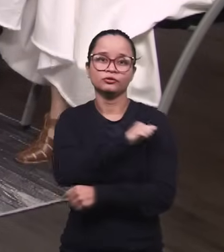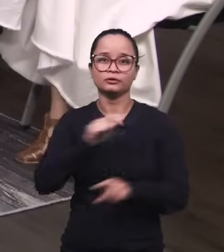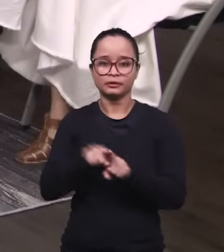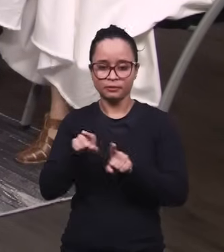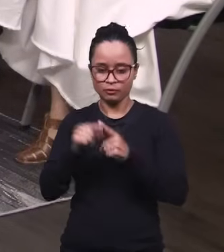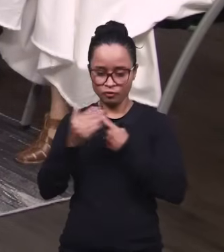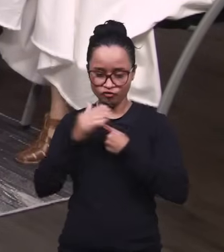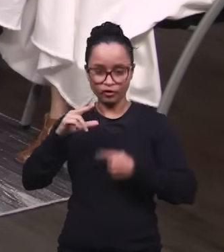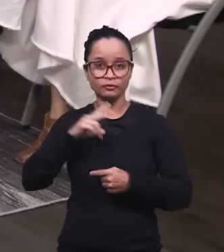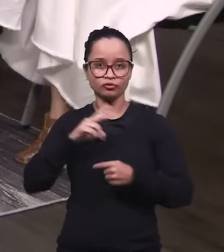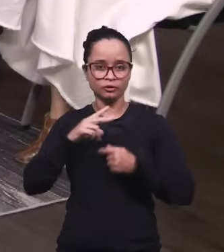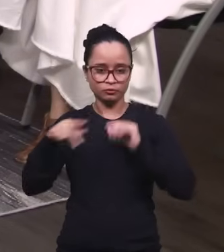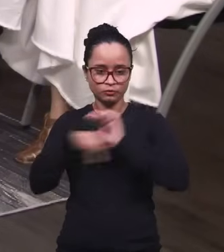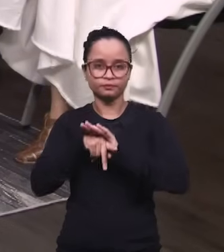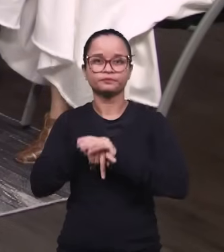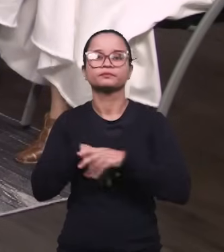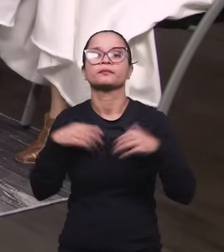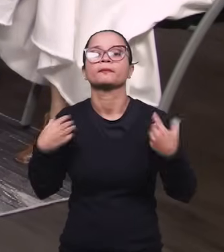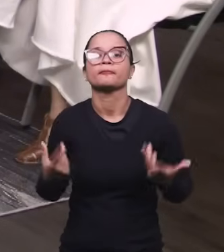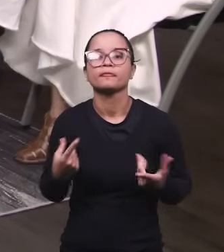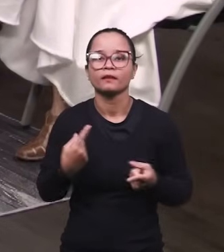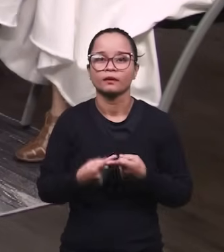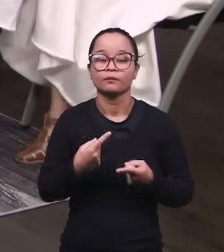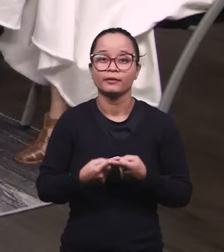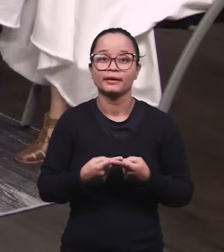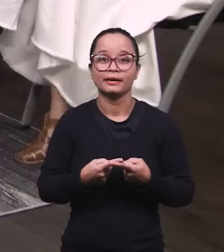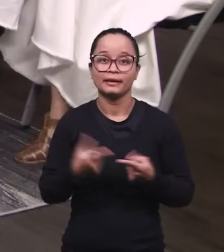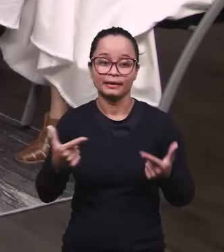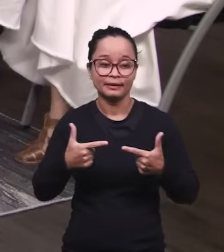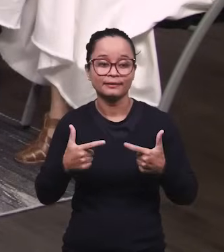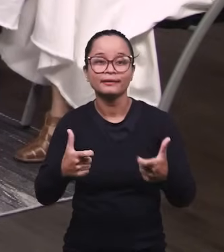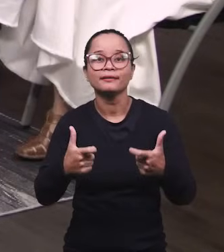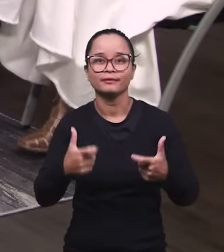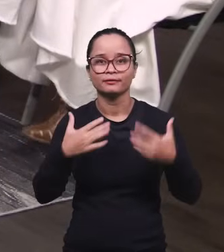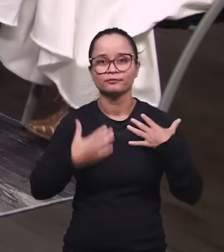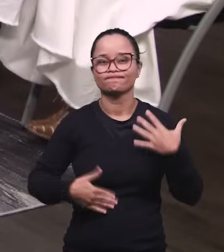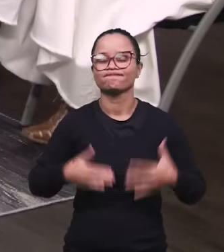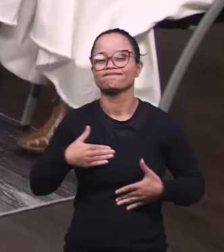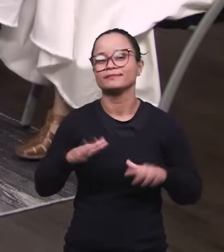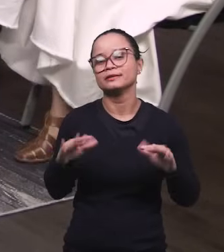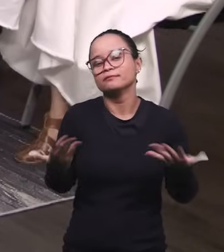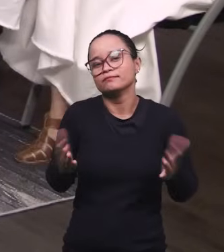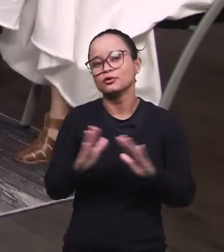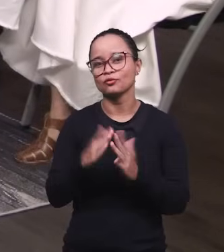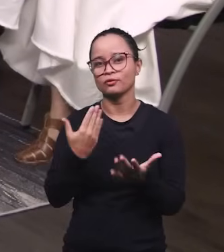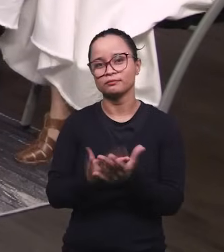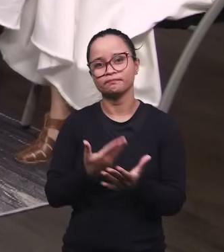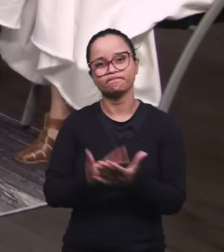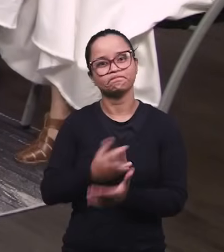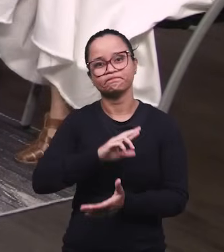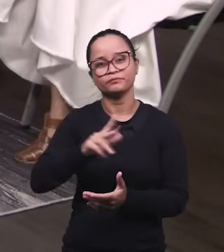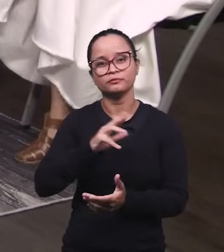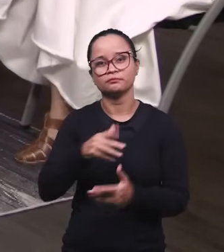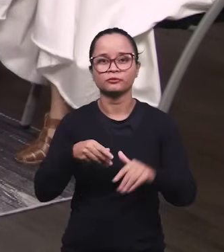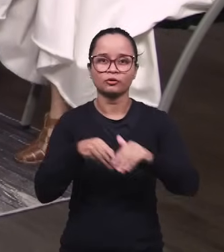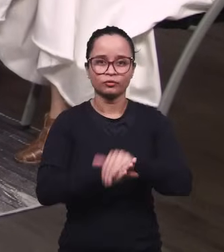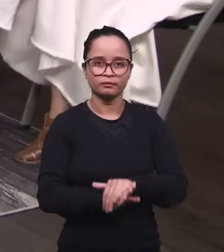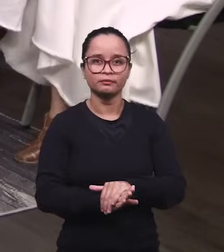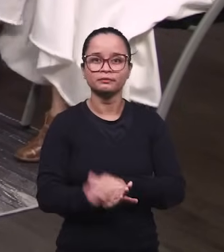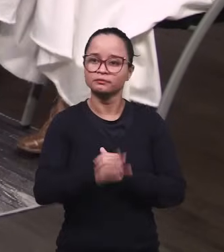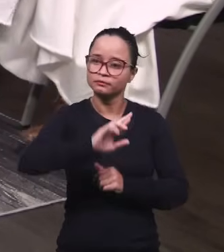se proteger, né, de ataques físicos. Então, escola não é isso, a gente não está acostumado com isso,